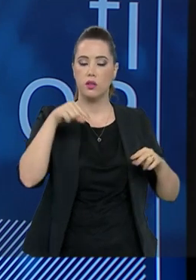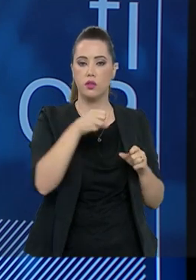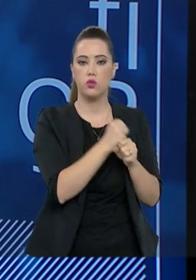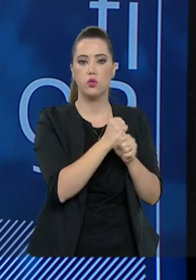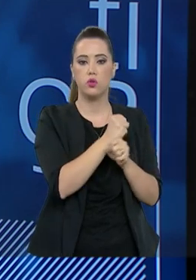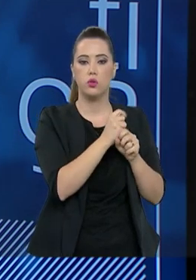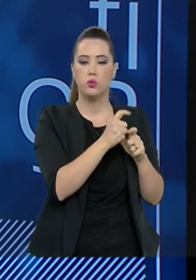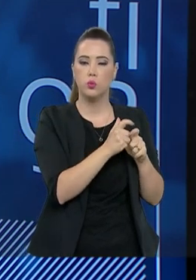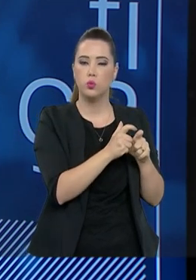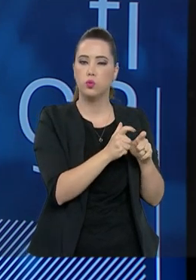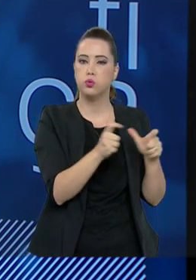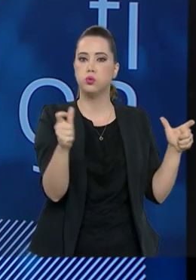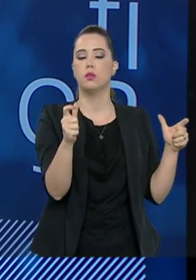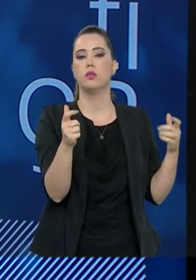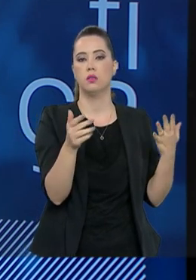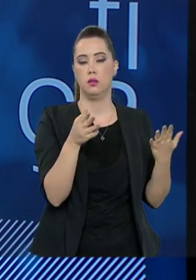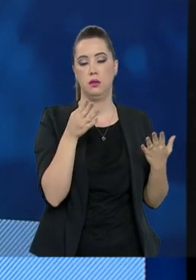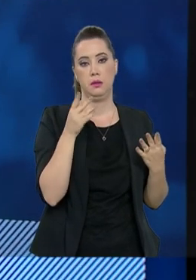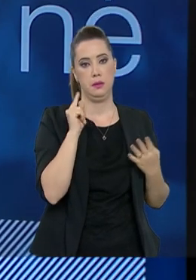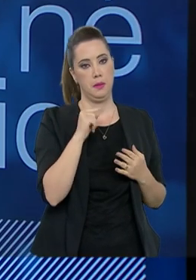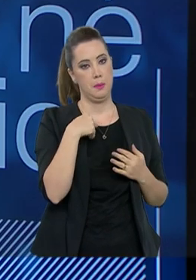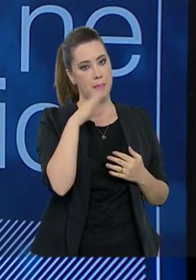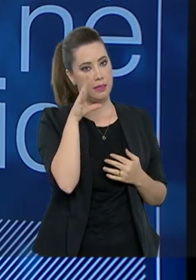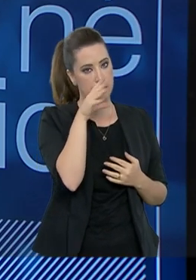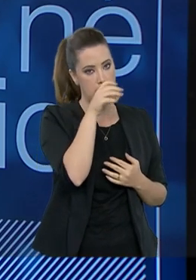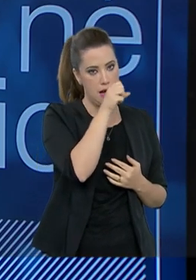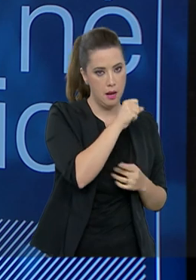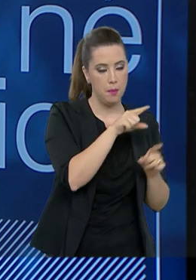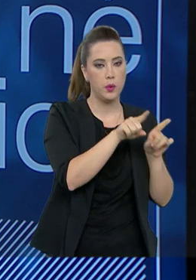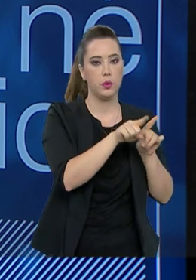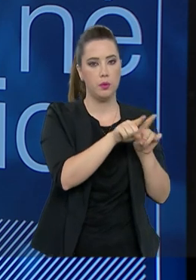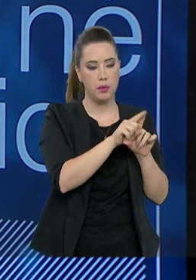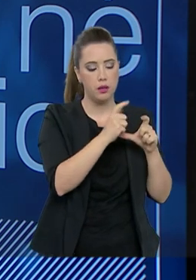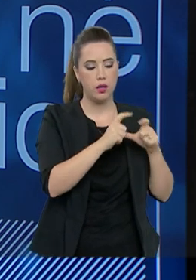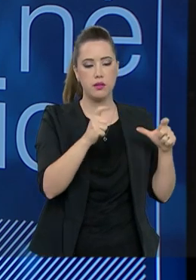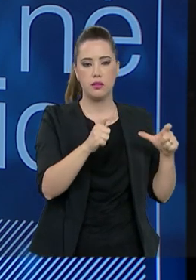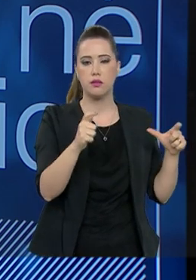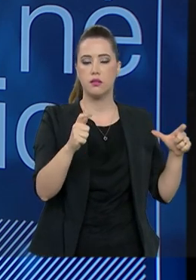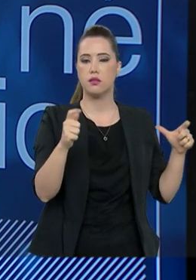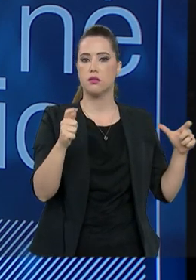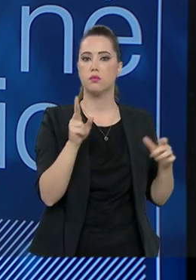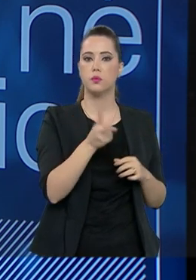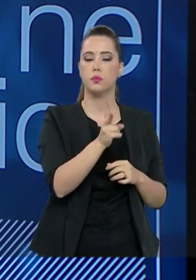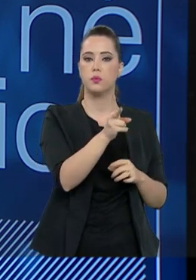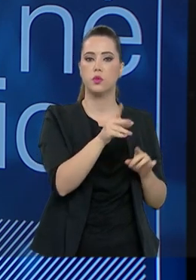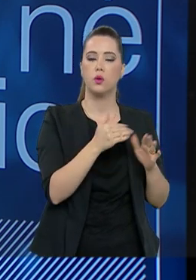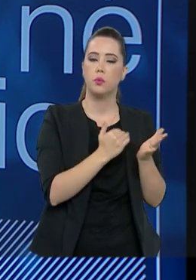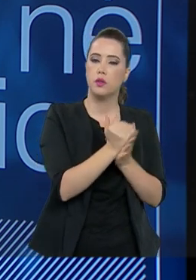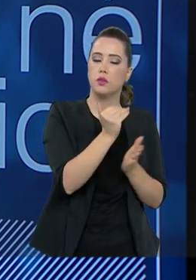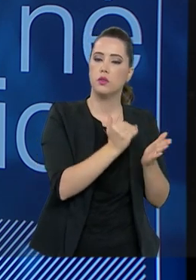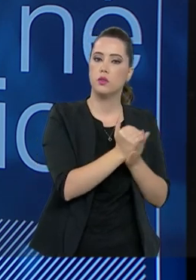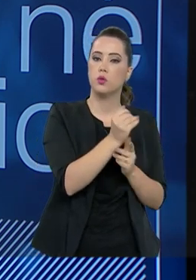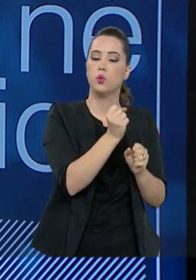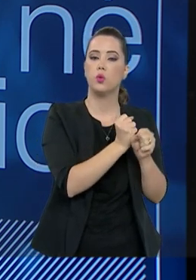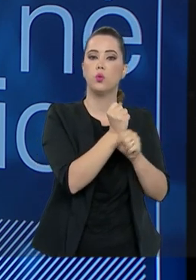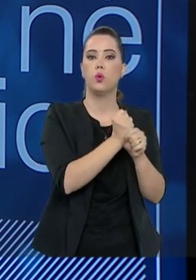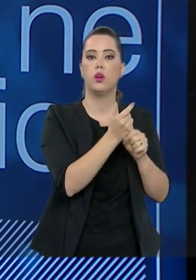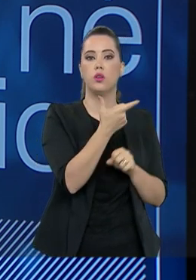ele aumentou bastante a velocidade com que ele vem crescendo. Ele iniciou no ano de